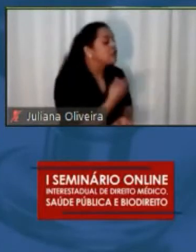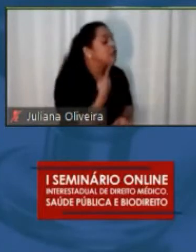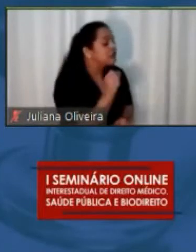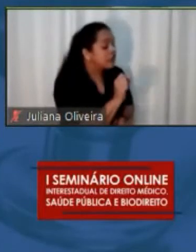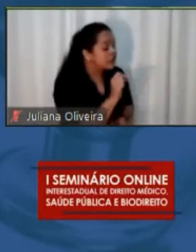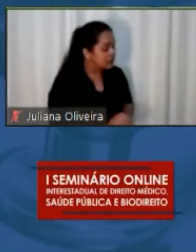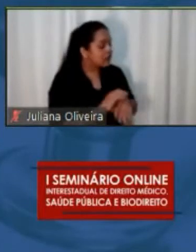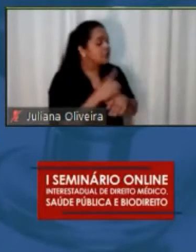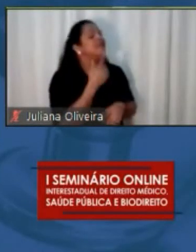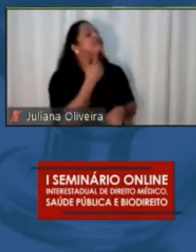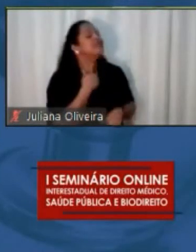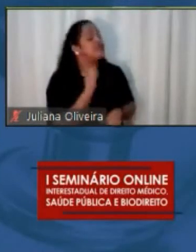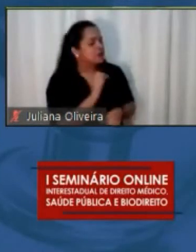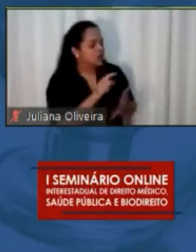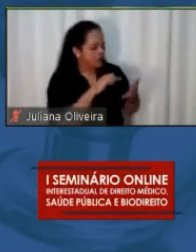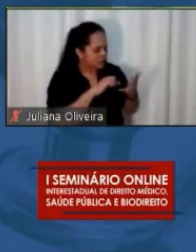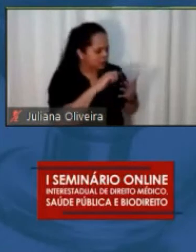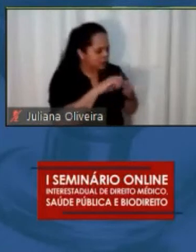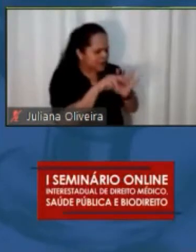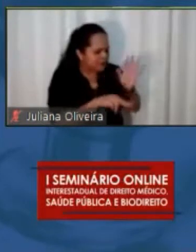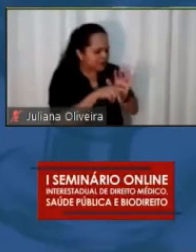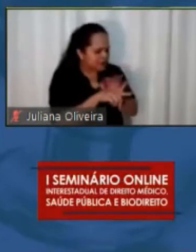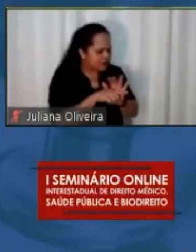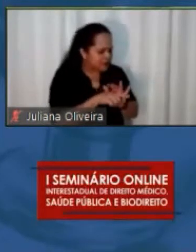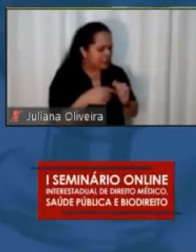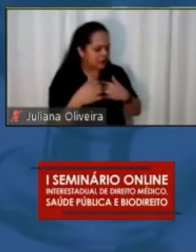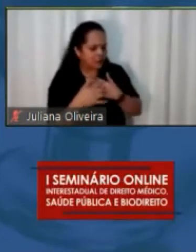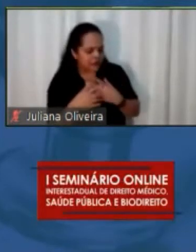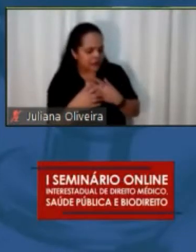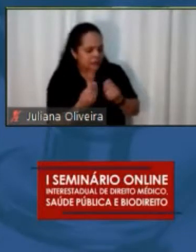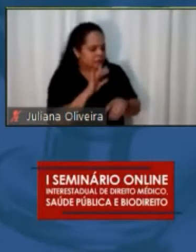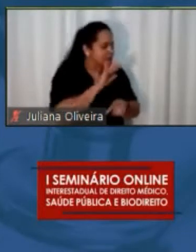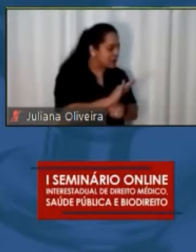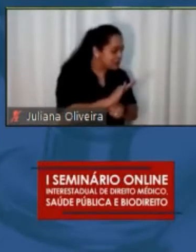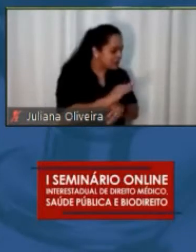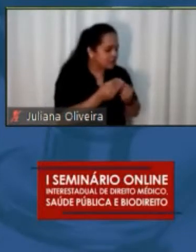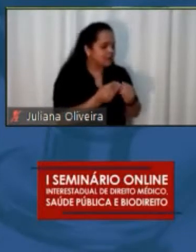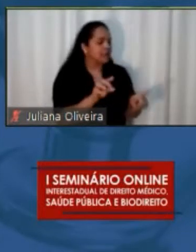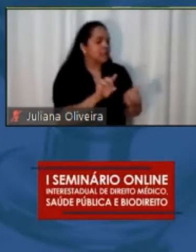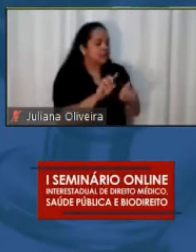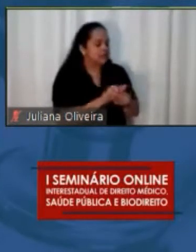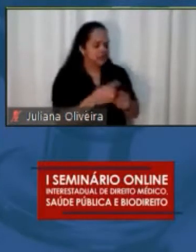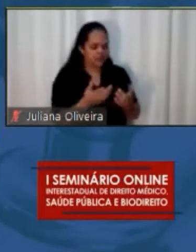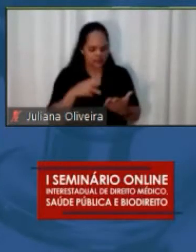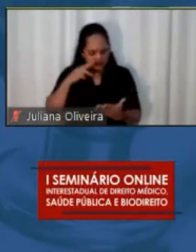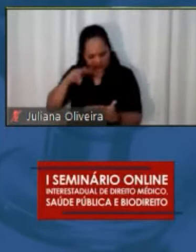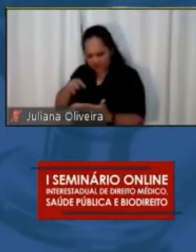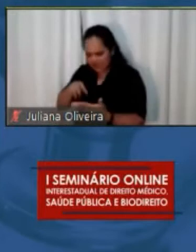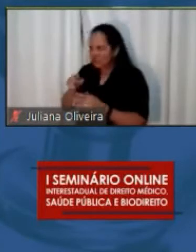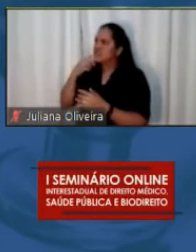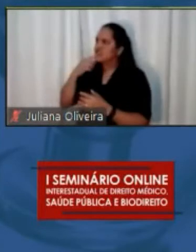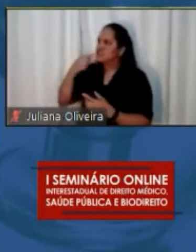todas as possibilidades de tratamento. Buscar, dentro do conceito de gerenciamento de sangue, todas as